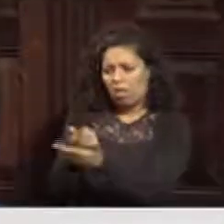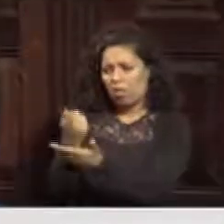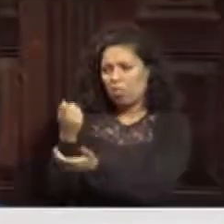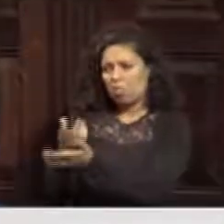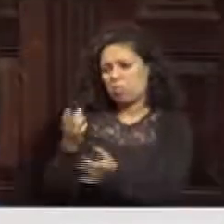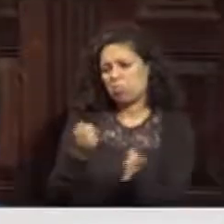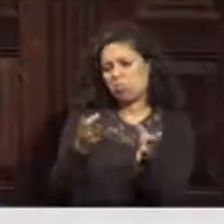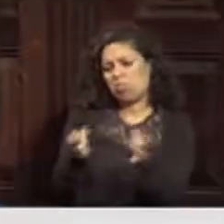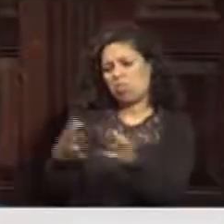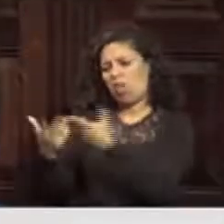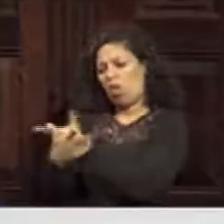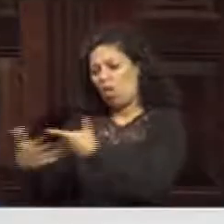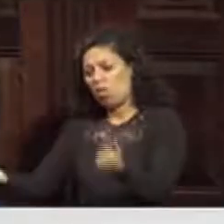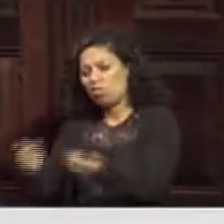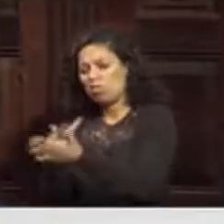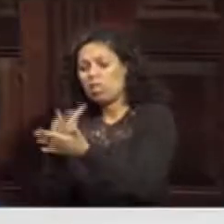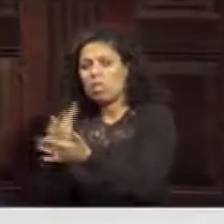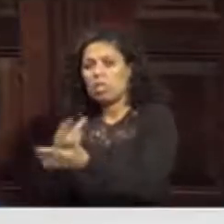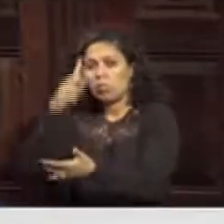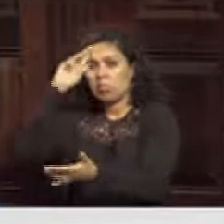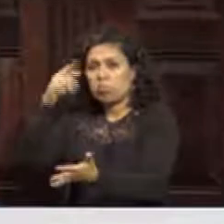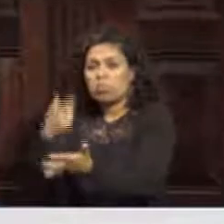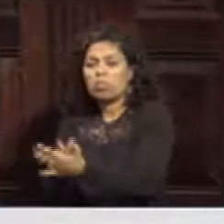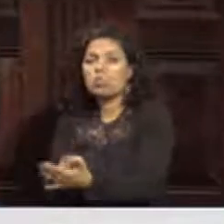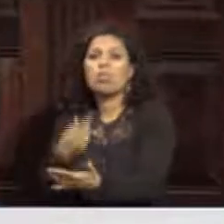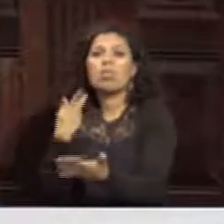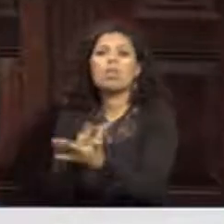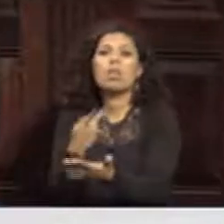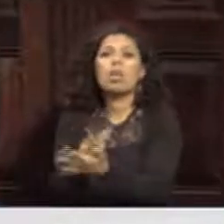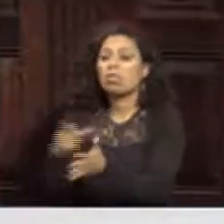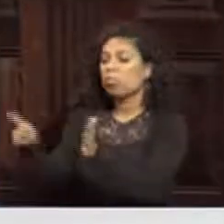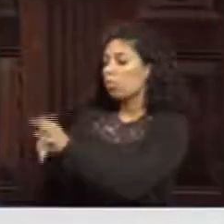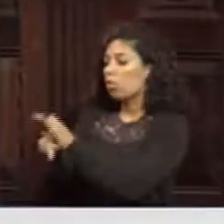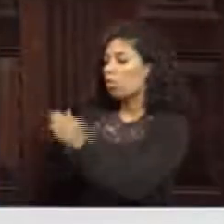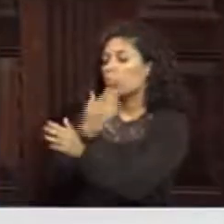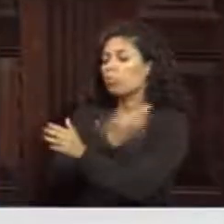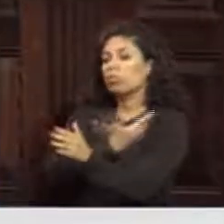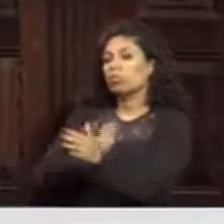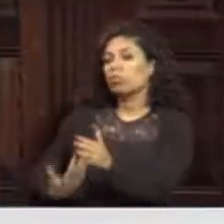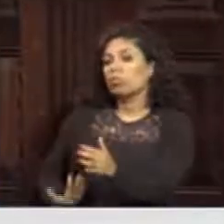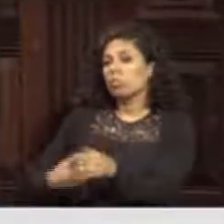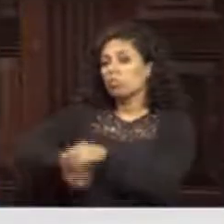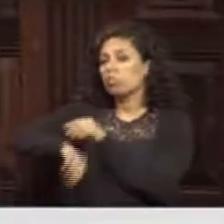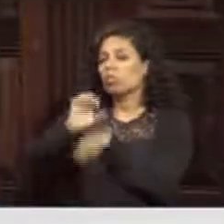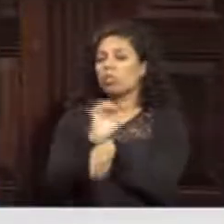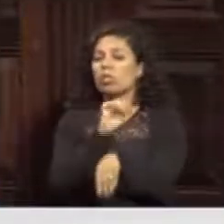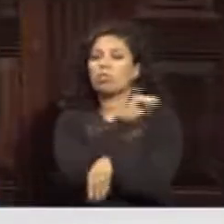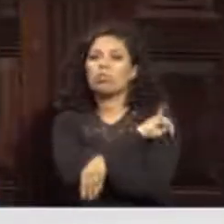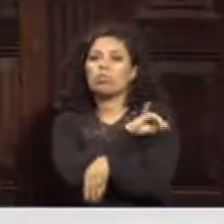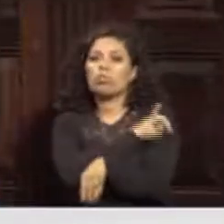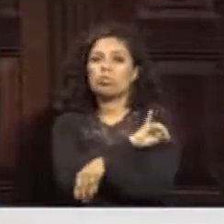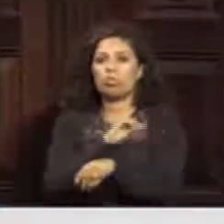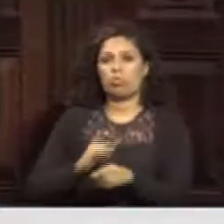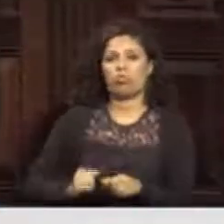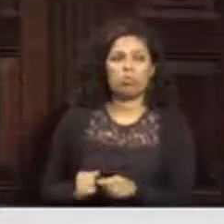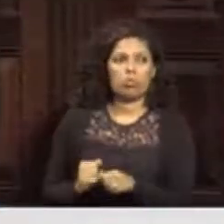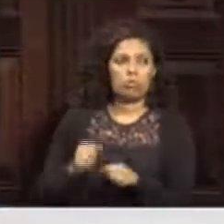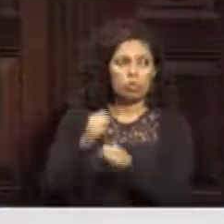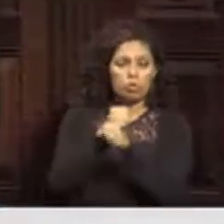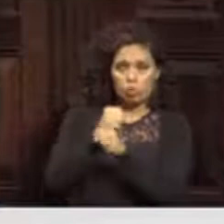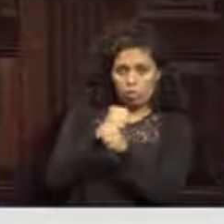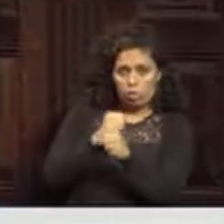decisões erradas do governo do Estado, quando nos anos